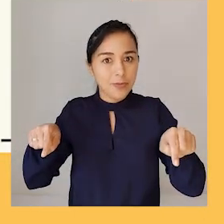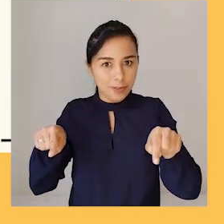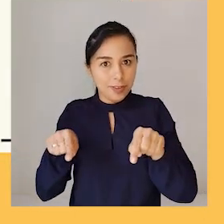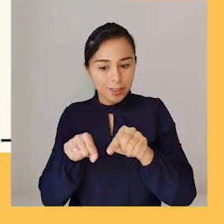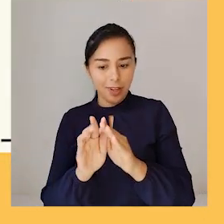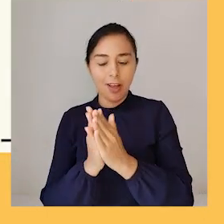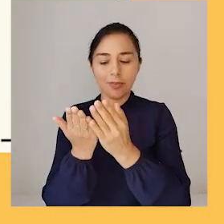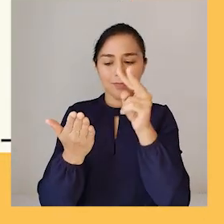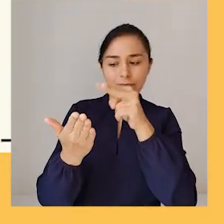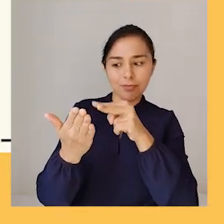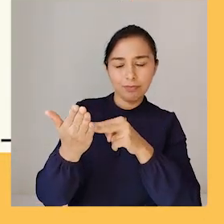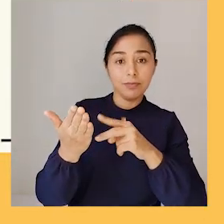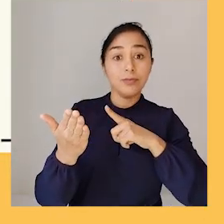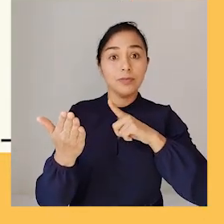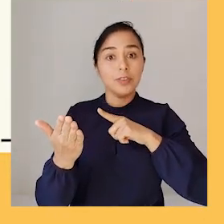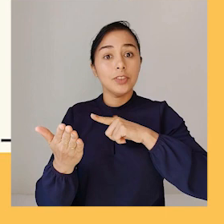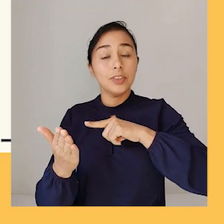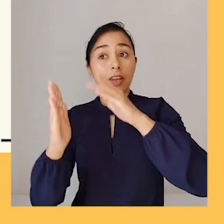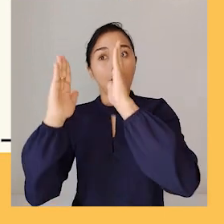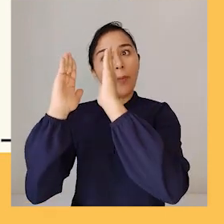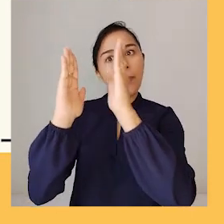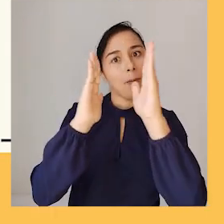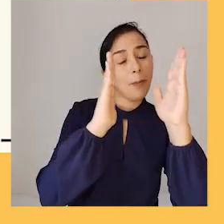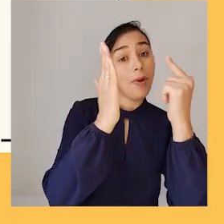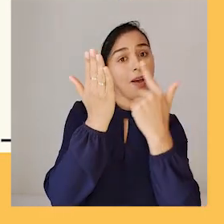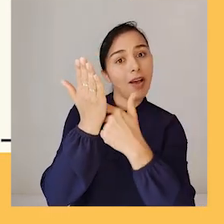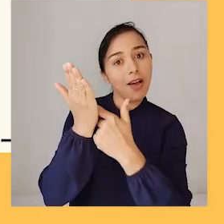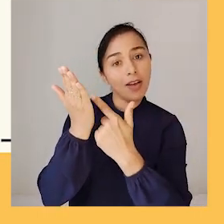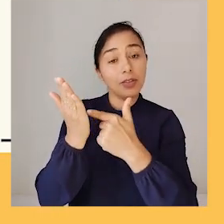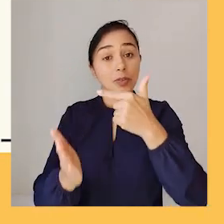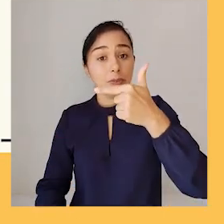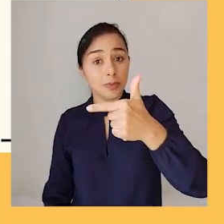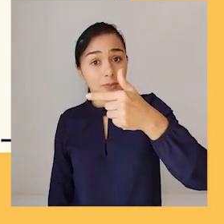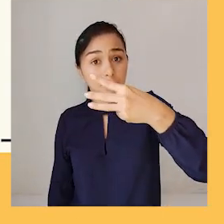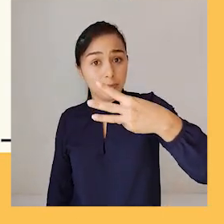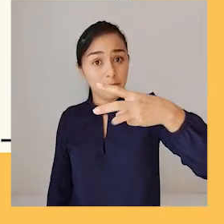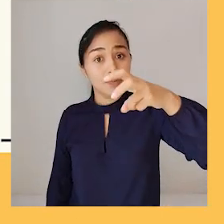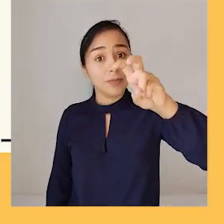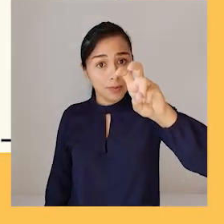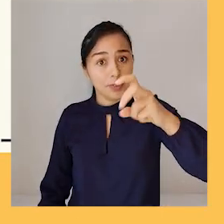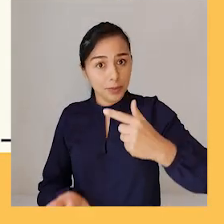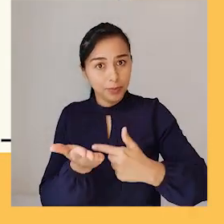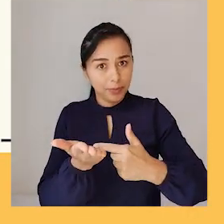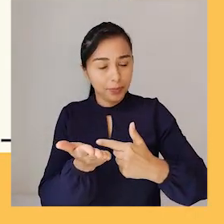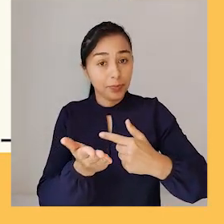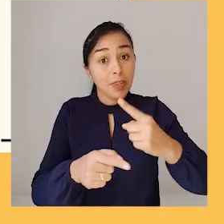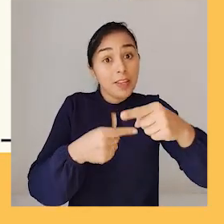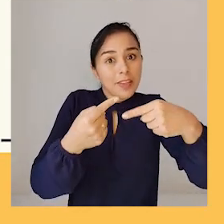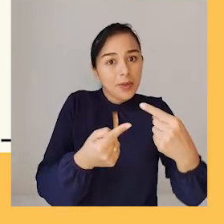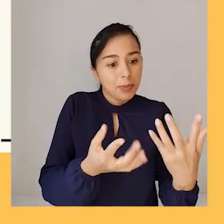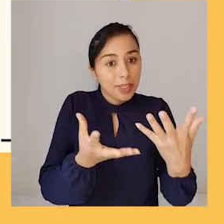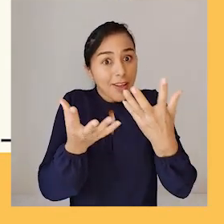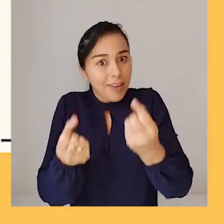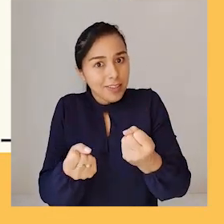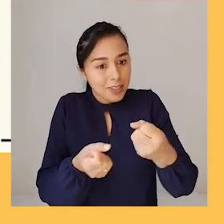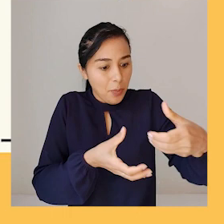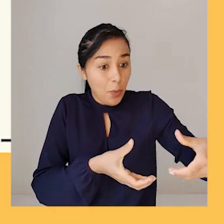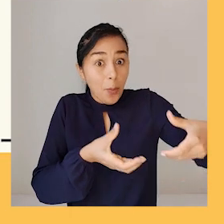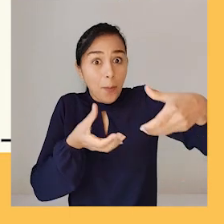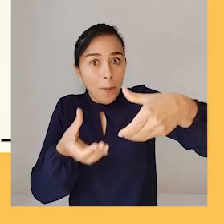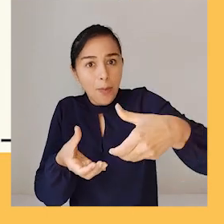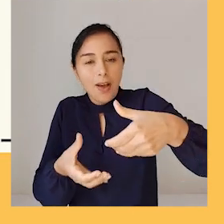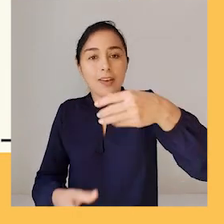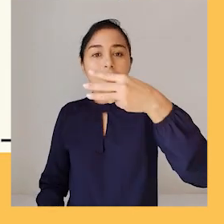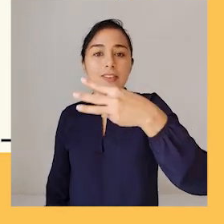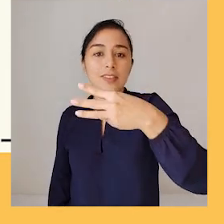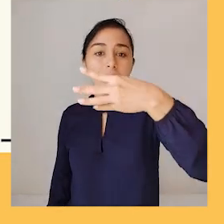havia 235 livros. Essa sala recebeu uma doação de 342 livros.